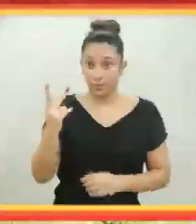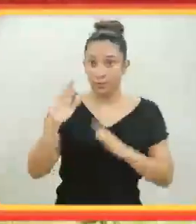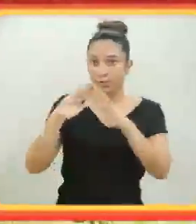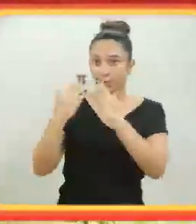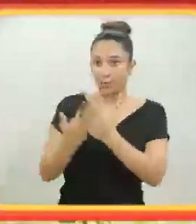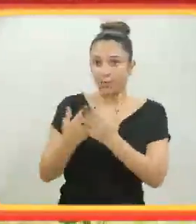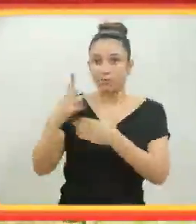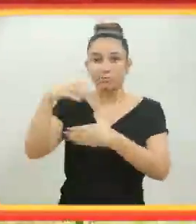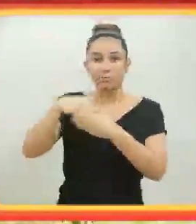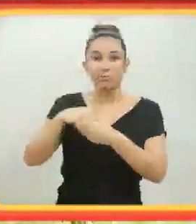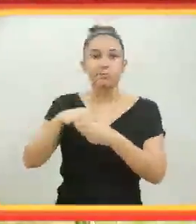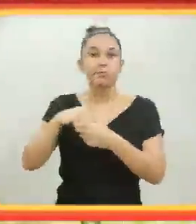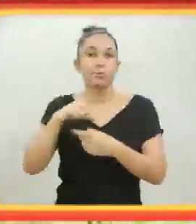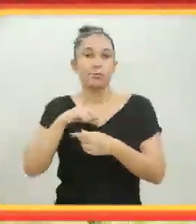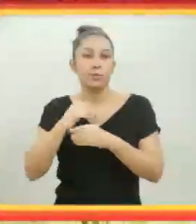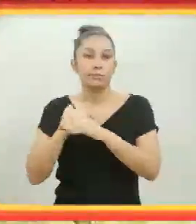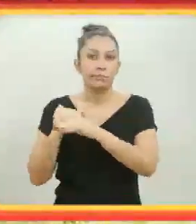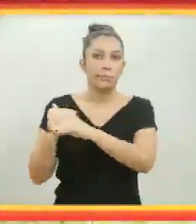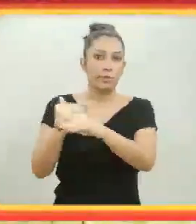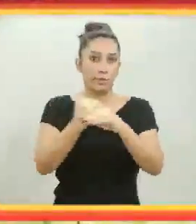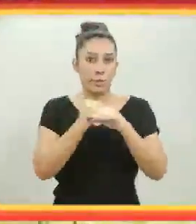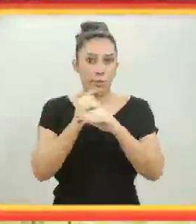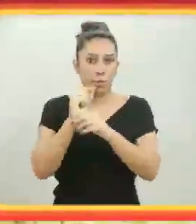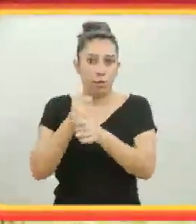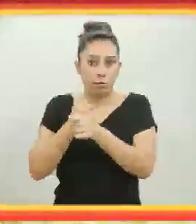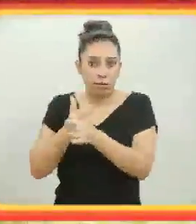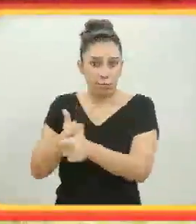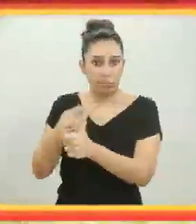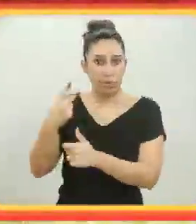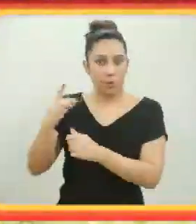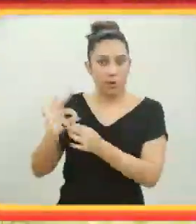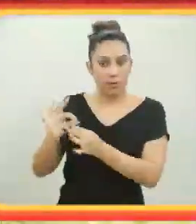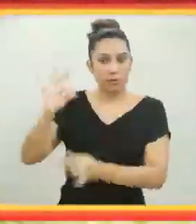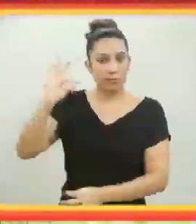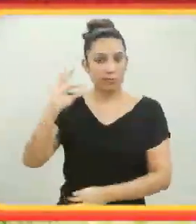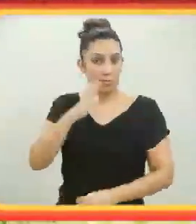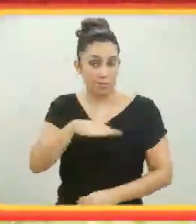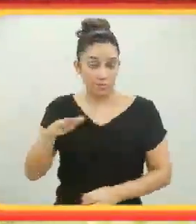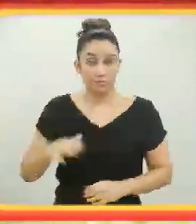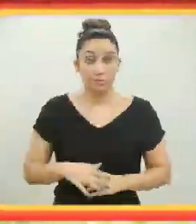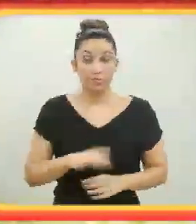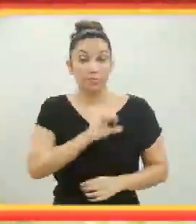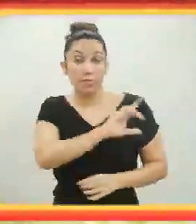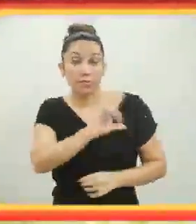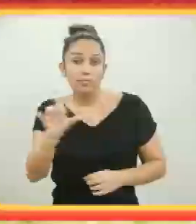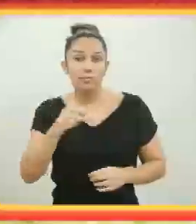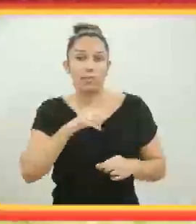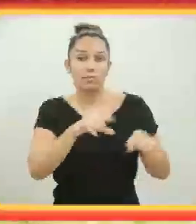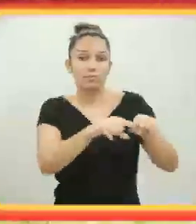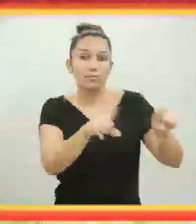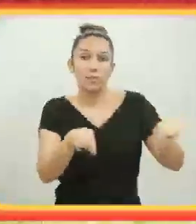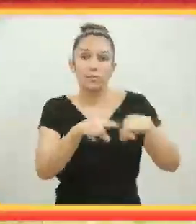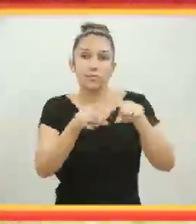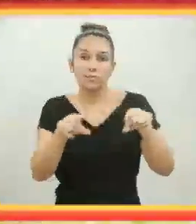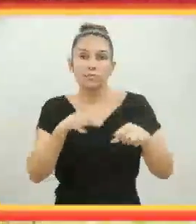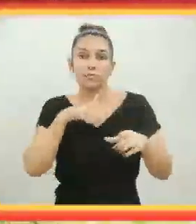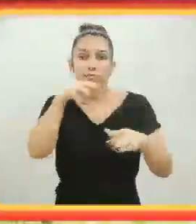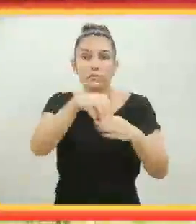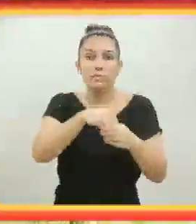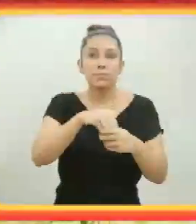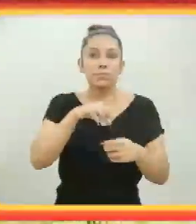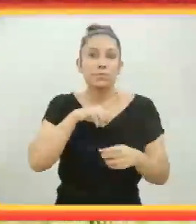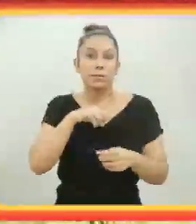em BH, né, em Minas Gerais, em Belo Horizonte, e as escolas elas tinham um padrão de acompanhar a altura das